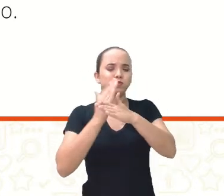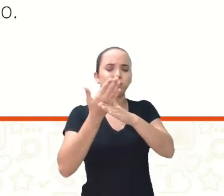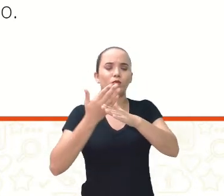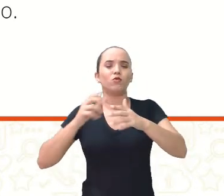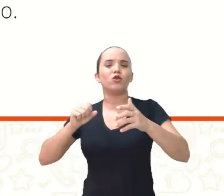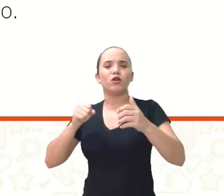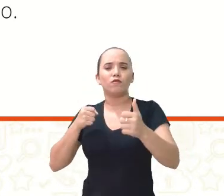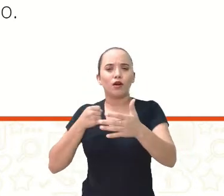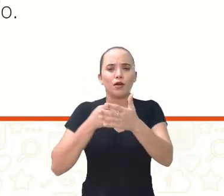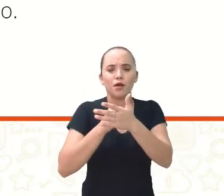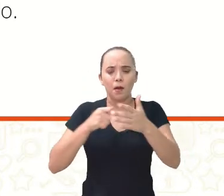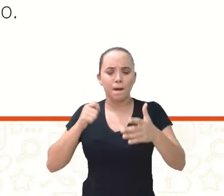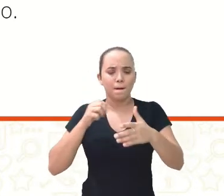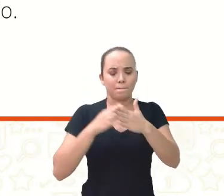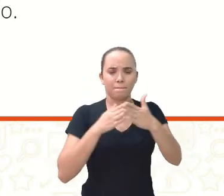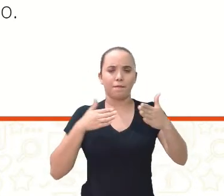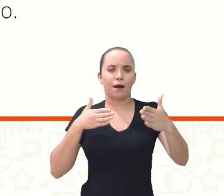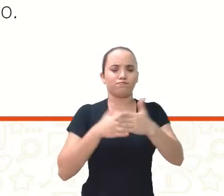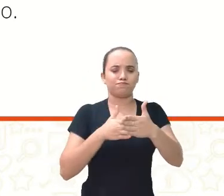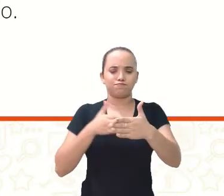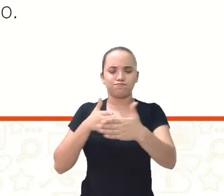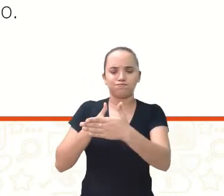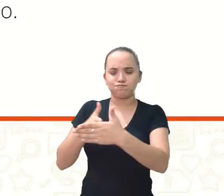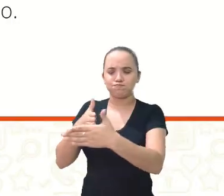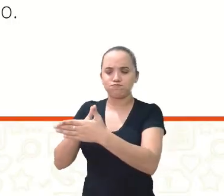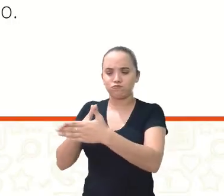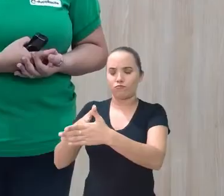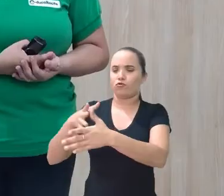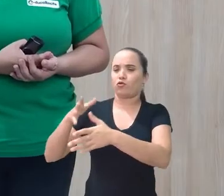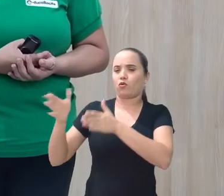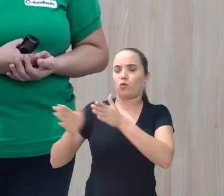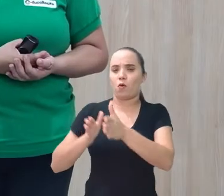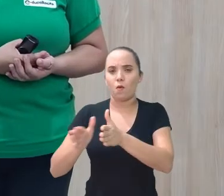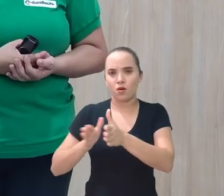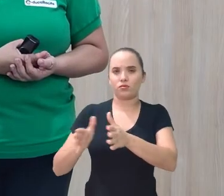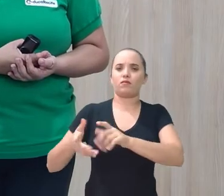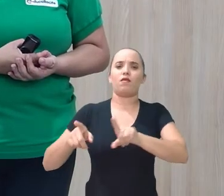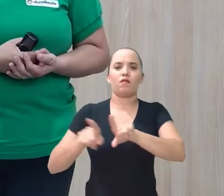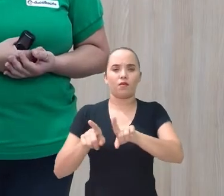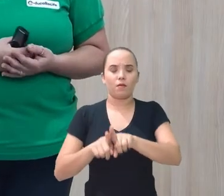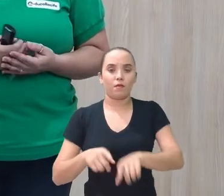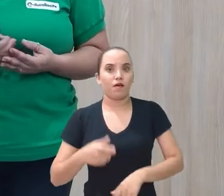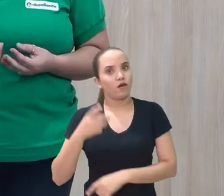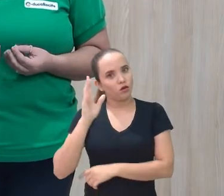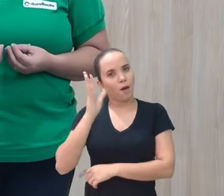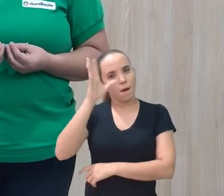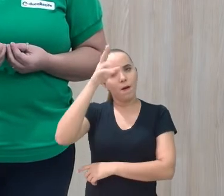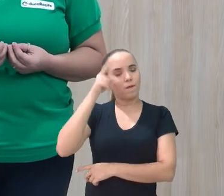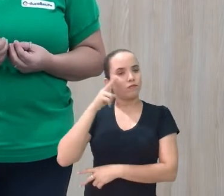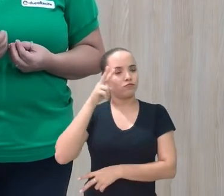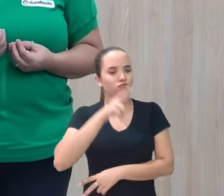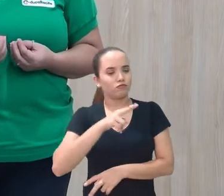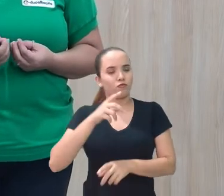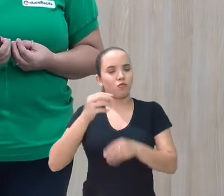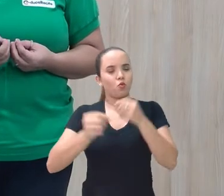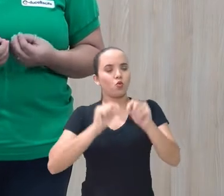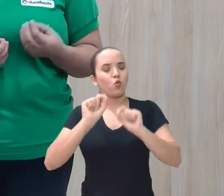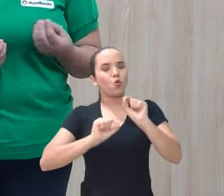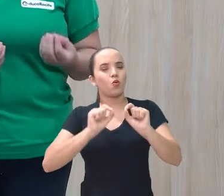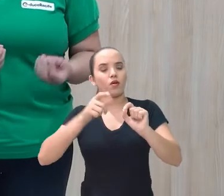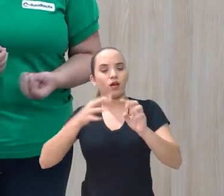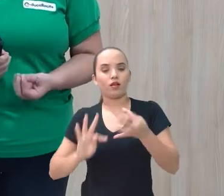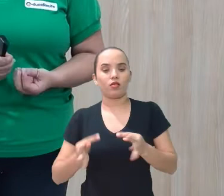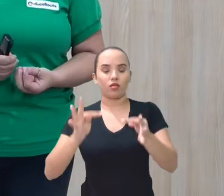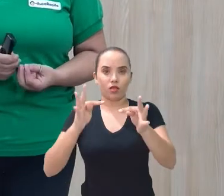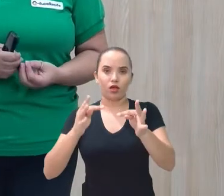ao aprendizado. Vimos o que era a tecnologia assistiva, que são estratégias que o professor, tanto